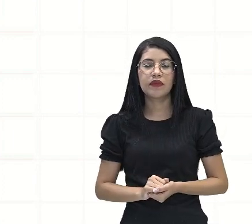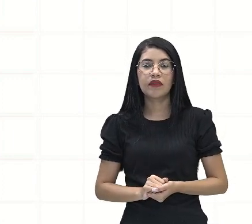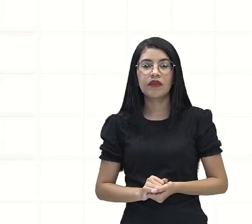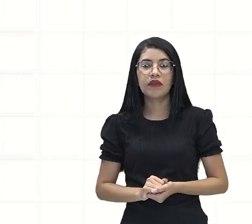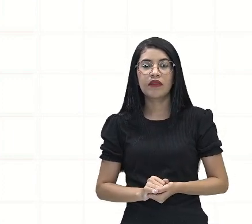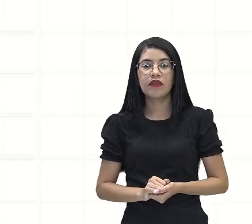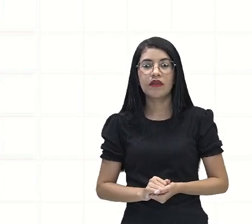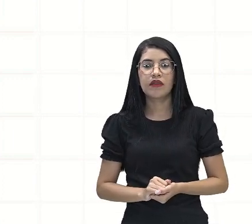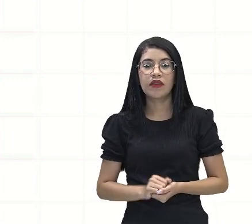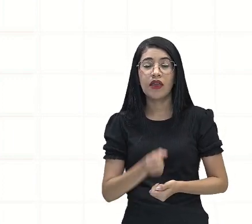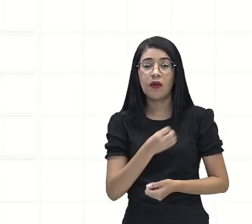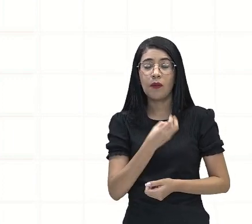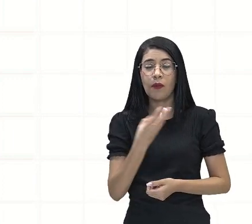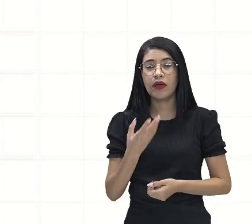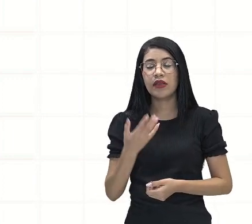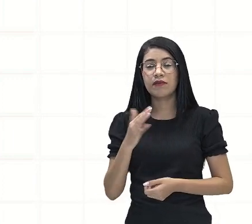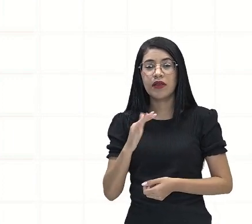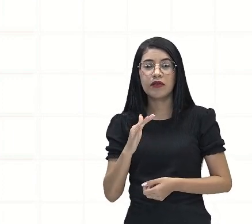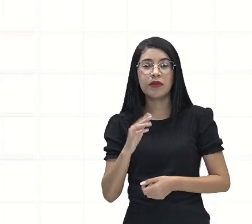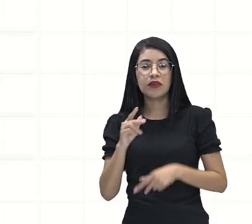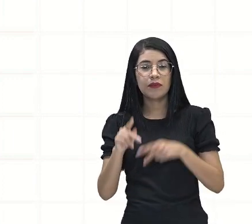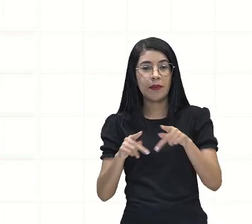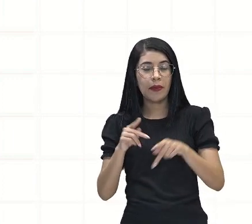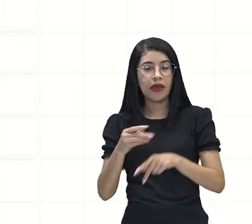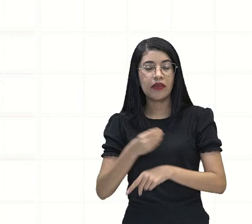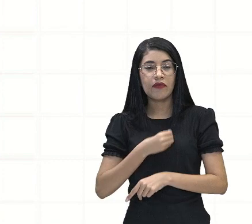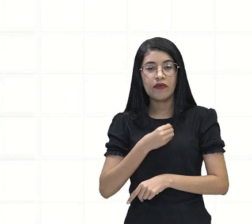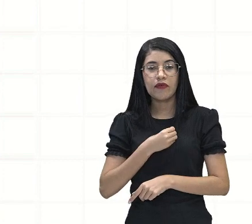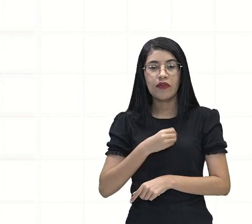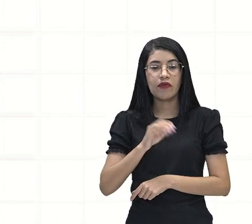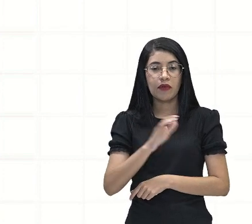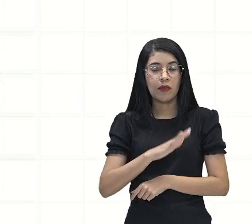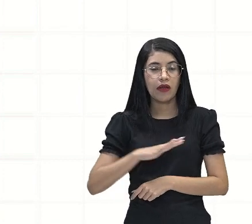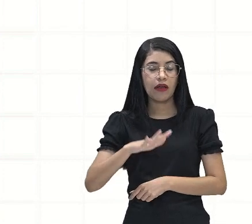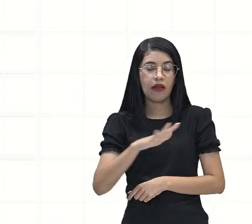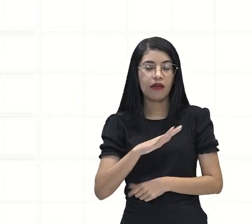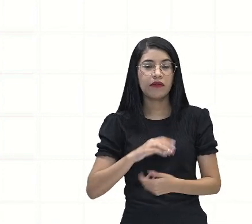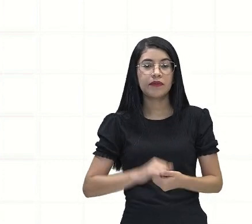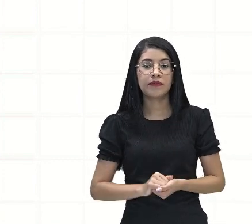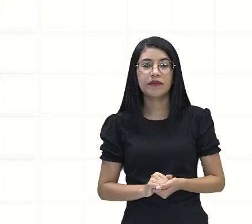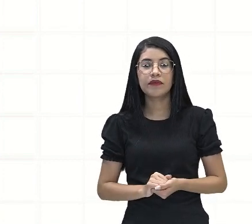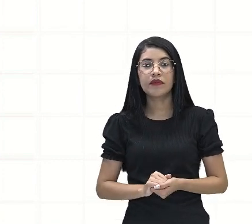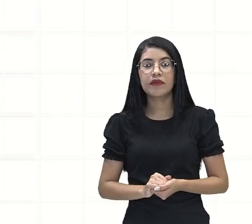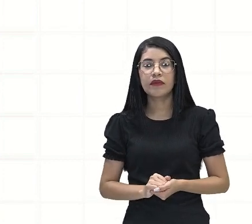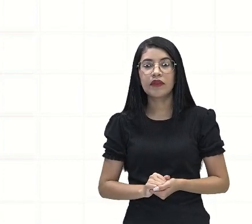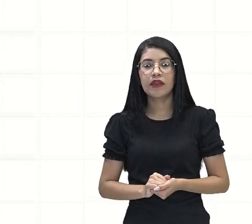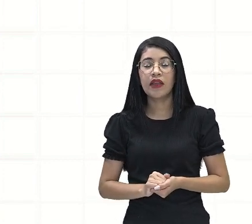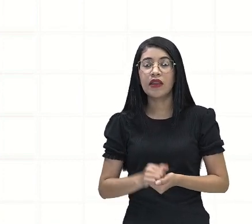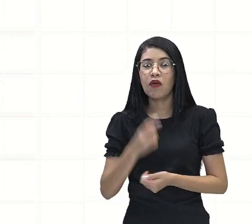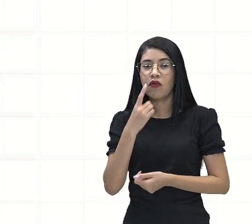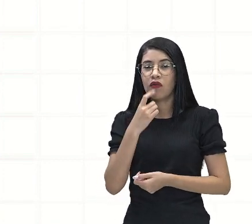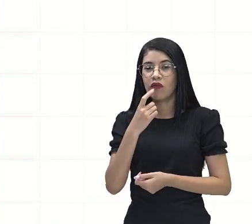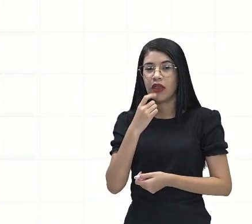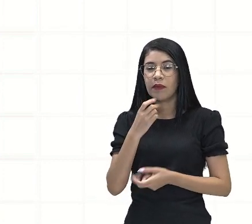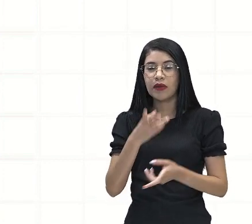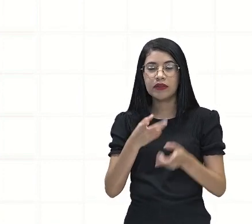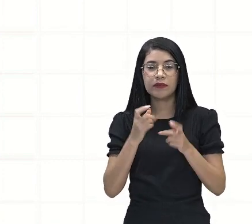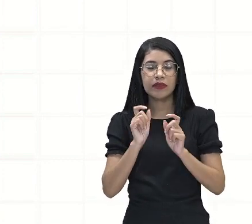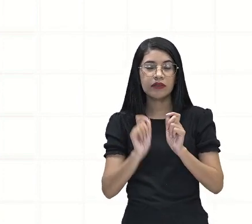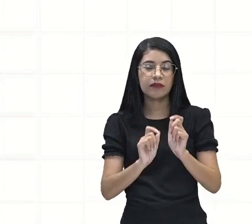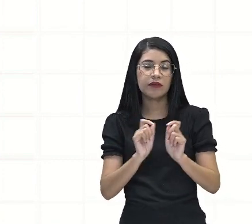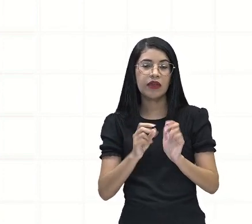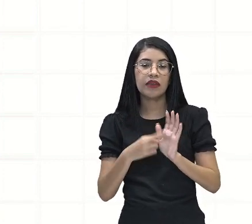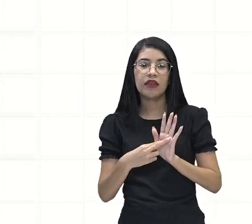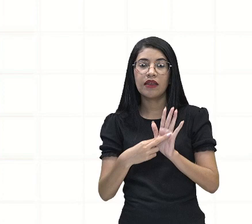a uma média do número de habitantes por quilômetros quadr então a tonalidade mais escura a gente pode ver que